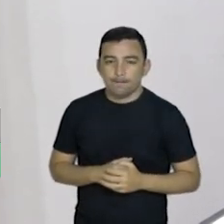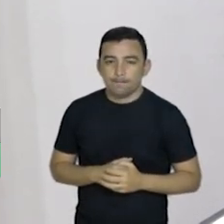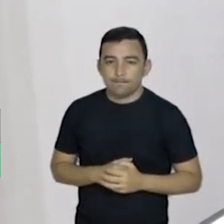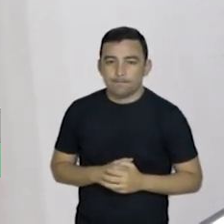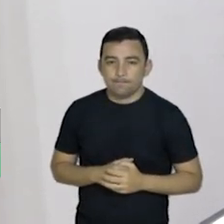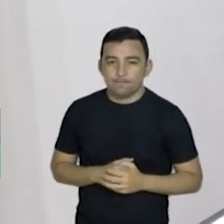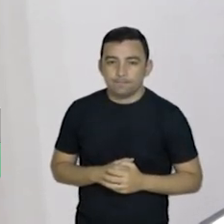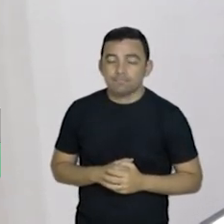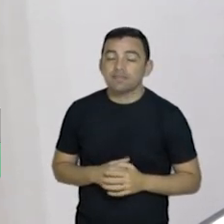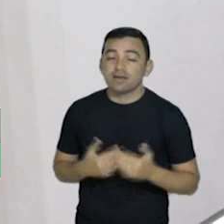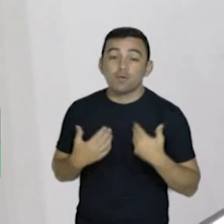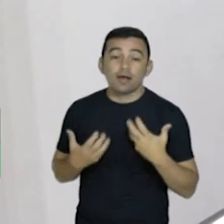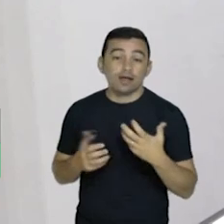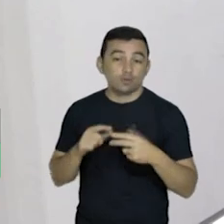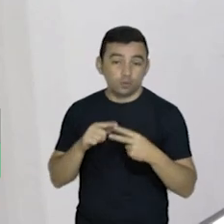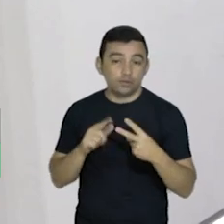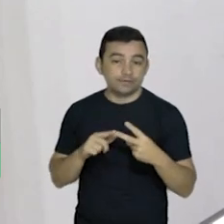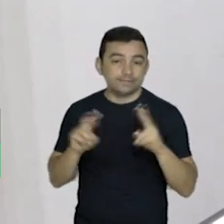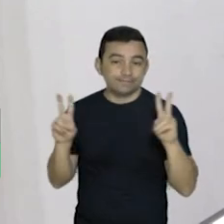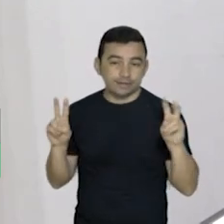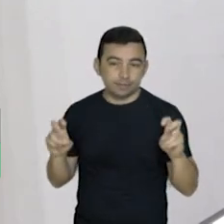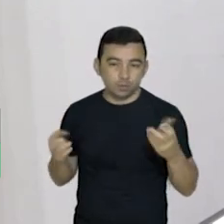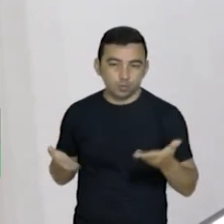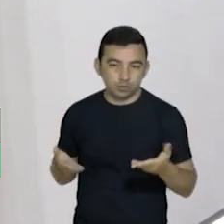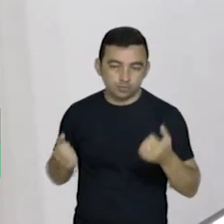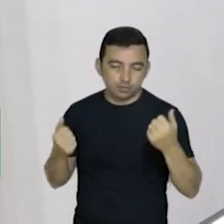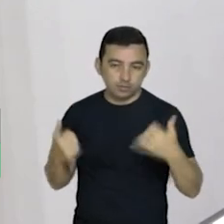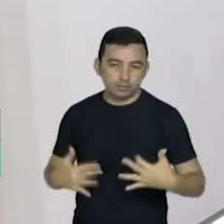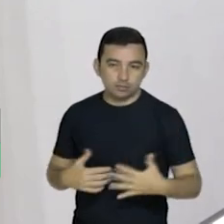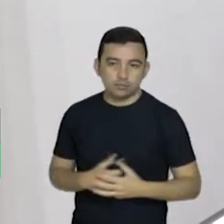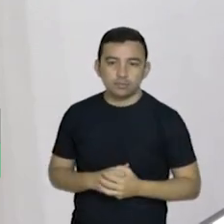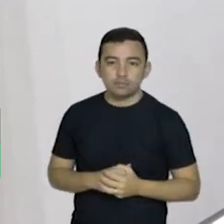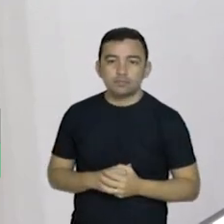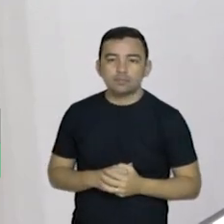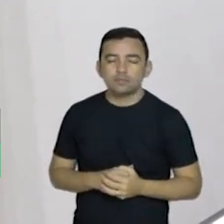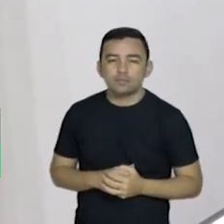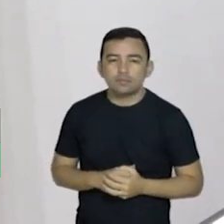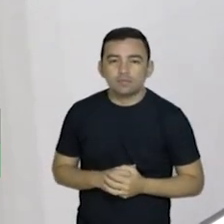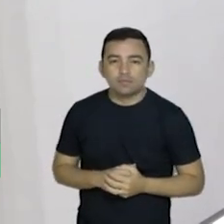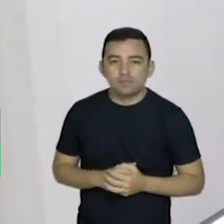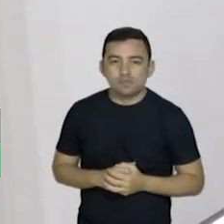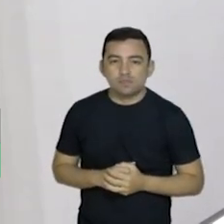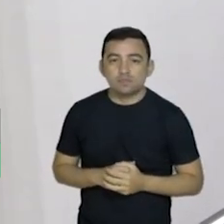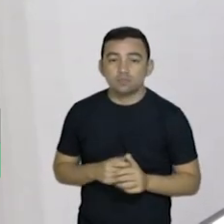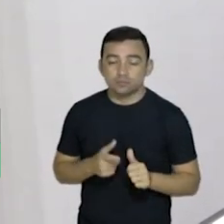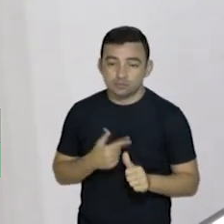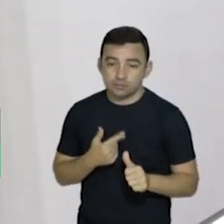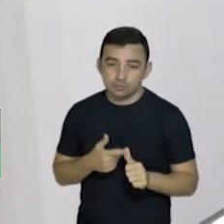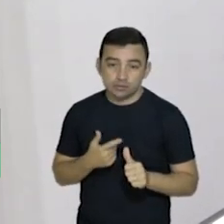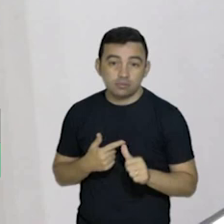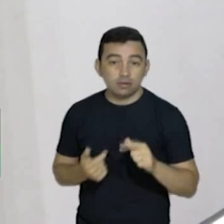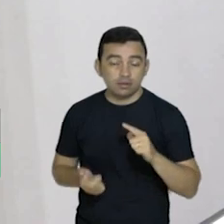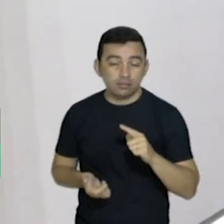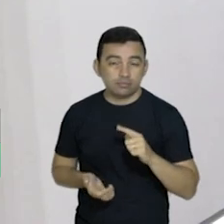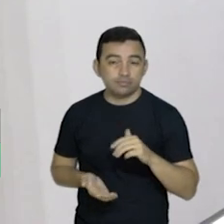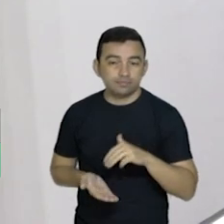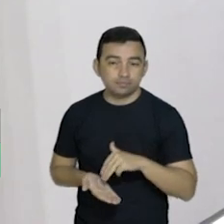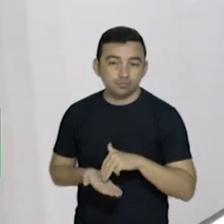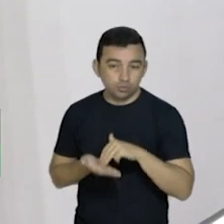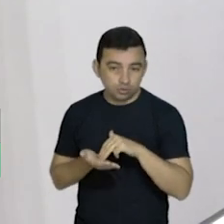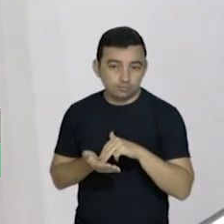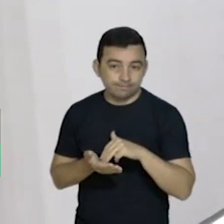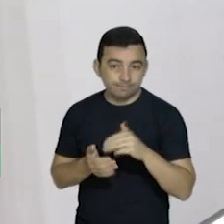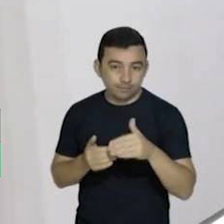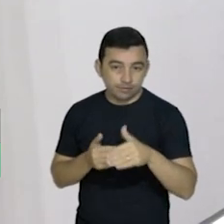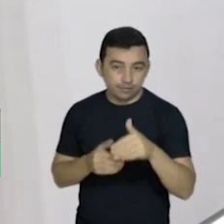dois assuntos aqui primeiro nós estamos com uma Moção para votação